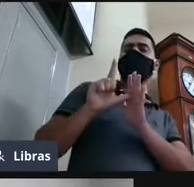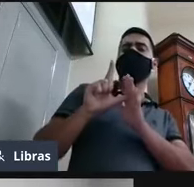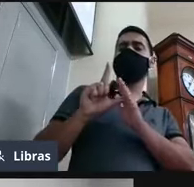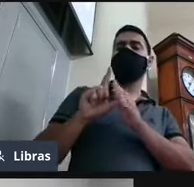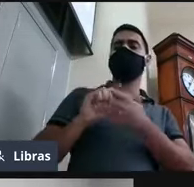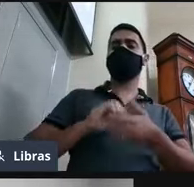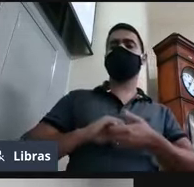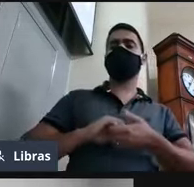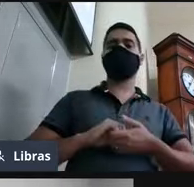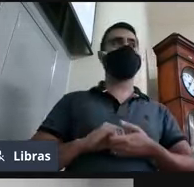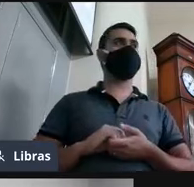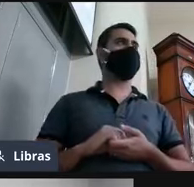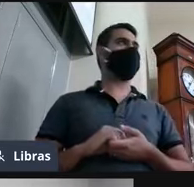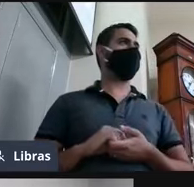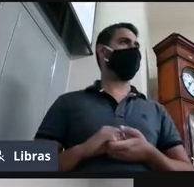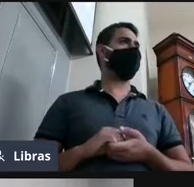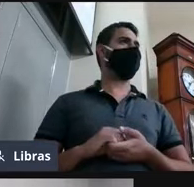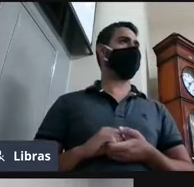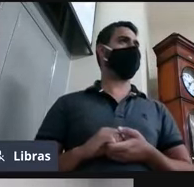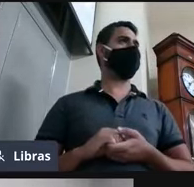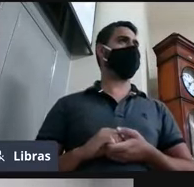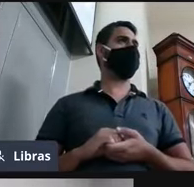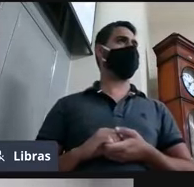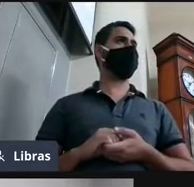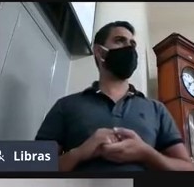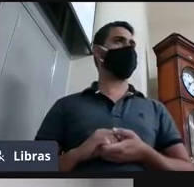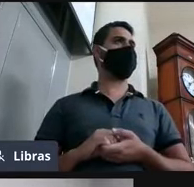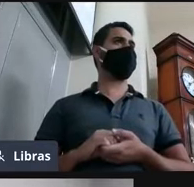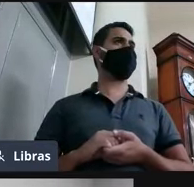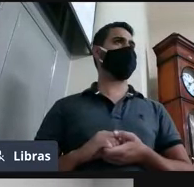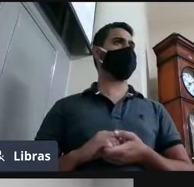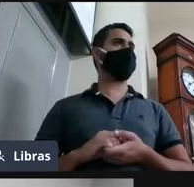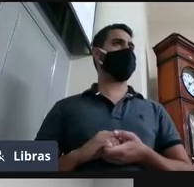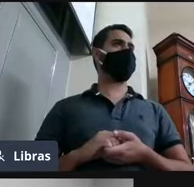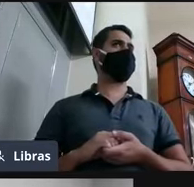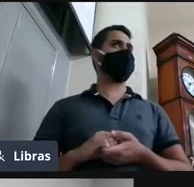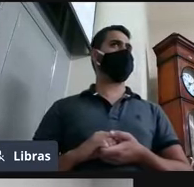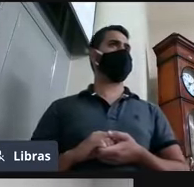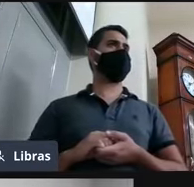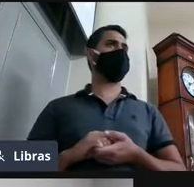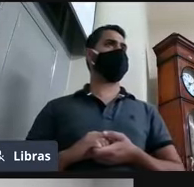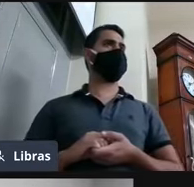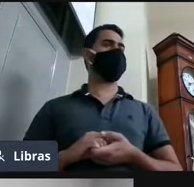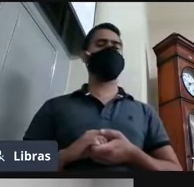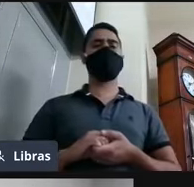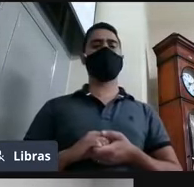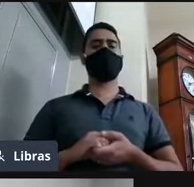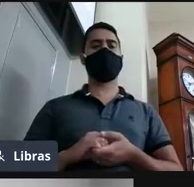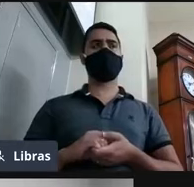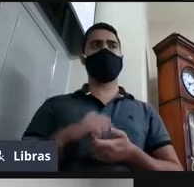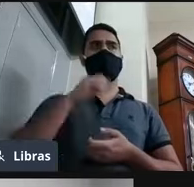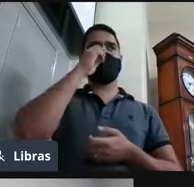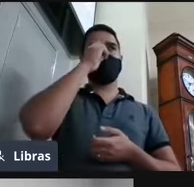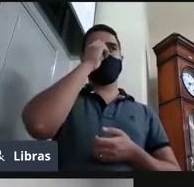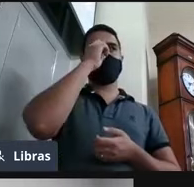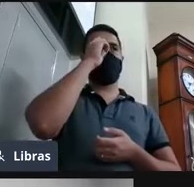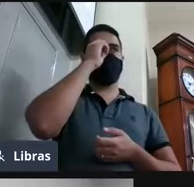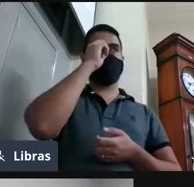outra, presidente Fábio Antônio. Eu quero levantar uma questão de ordem. Pelo regimento, né, no